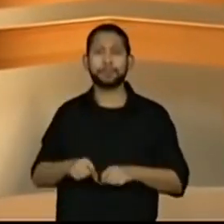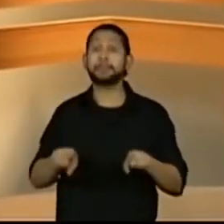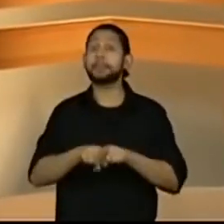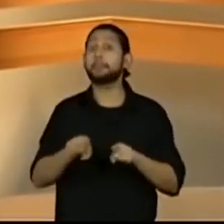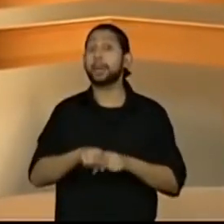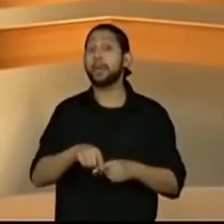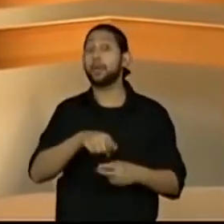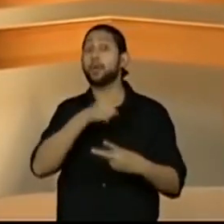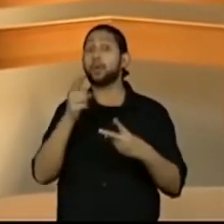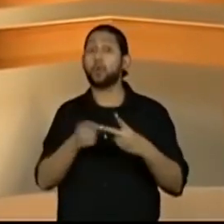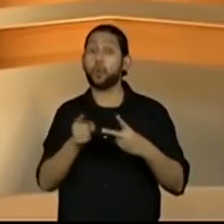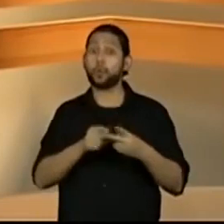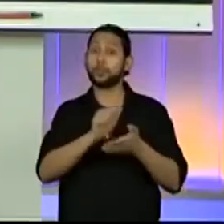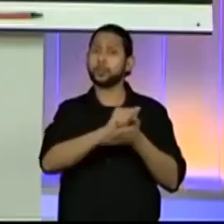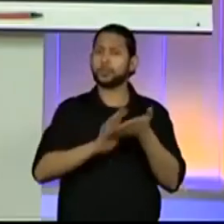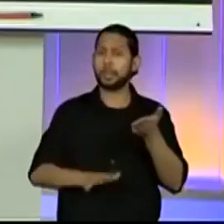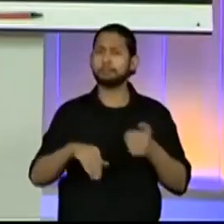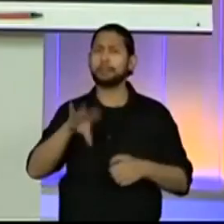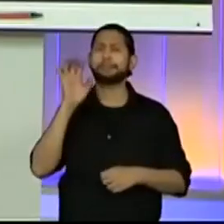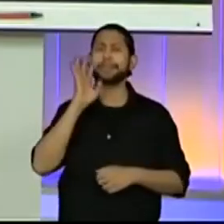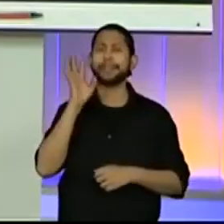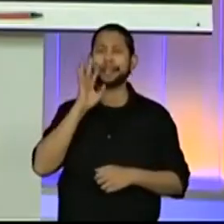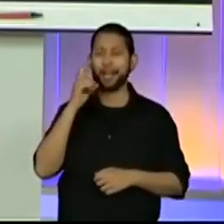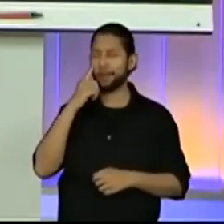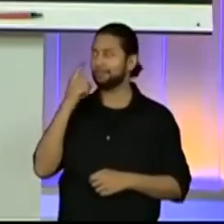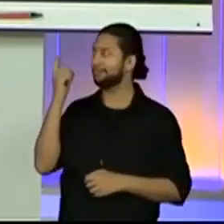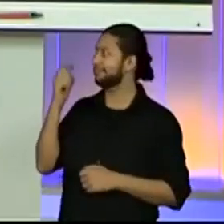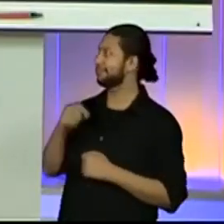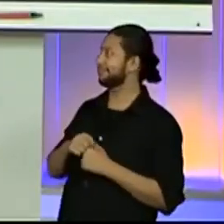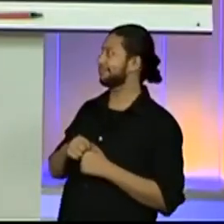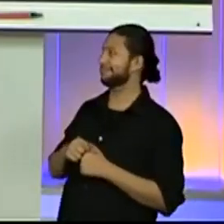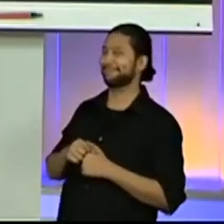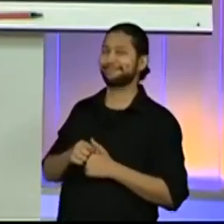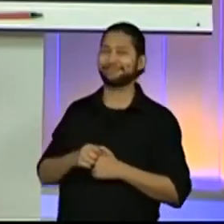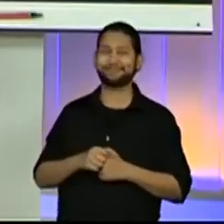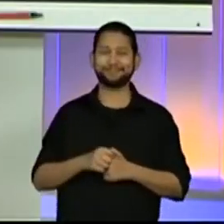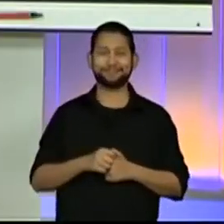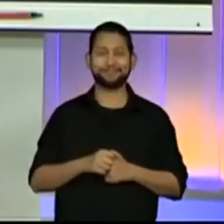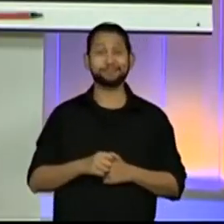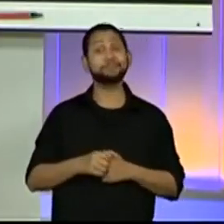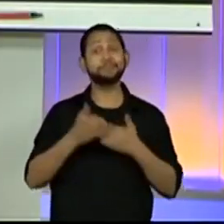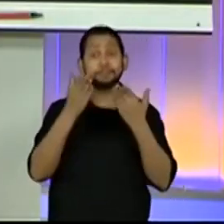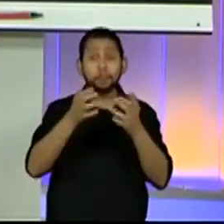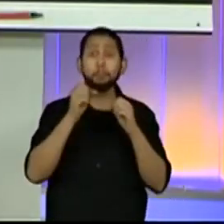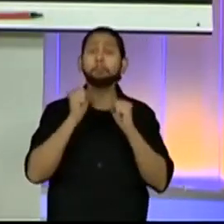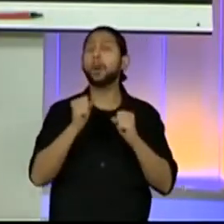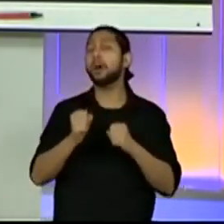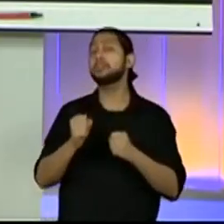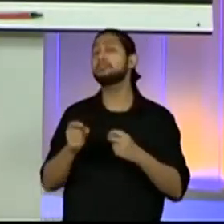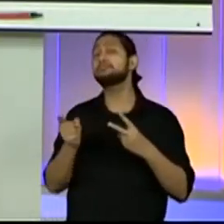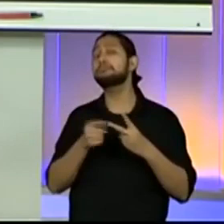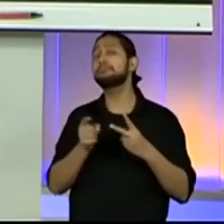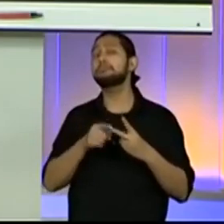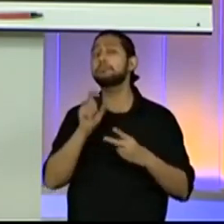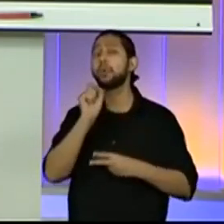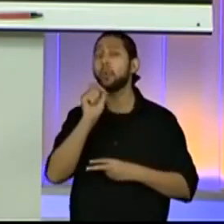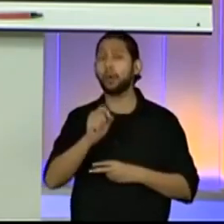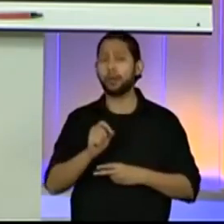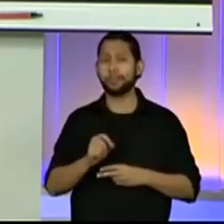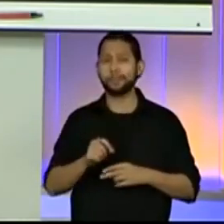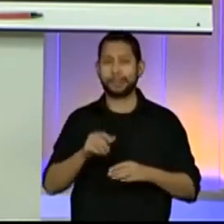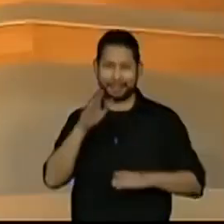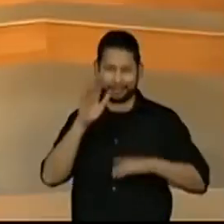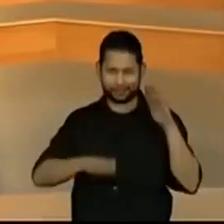outra atividade mais lúdica. Próxima página. Que também dá para ser feito. É muito